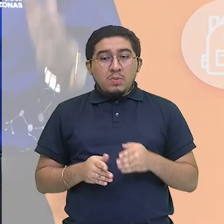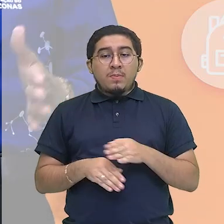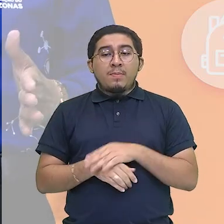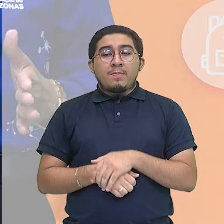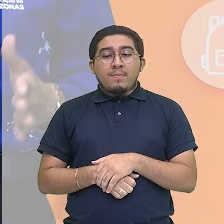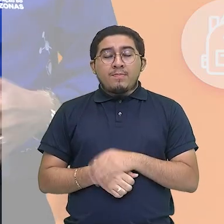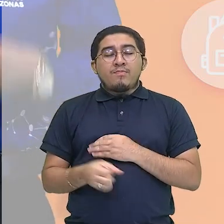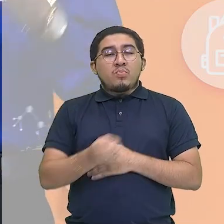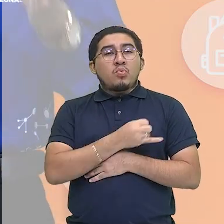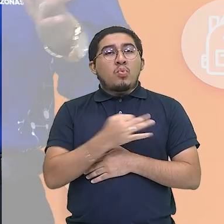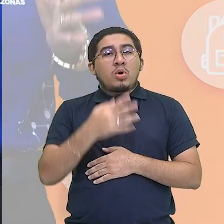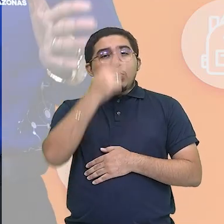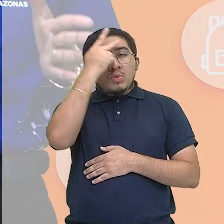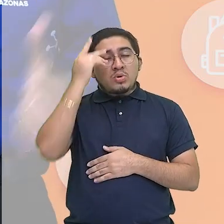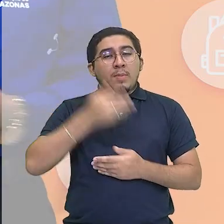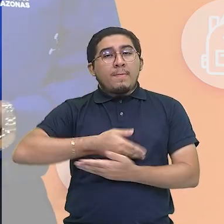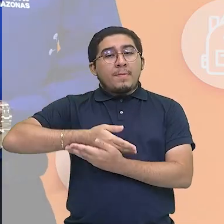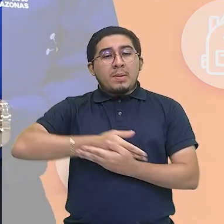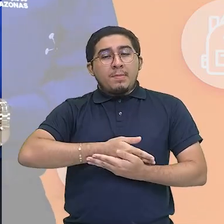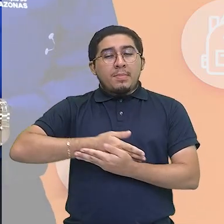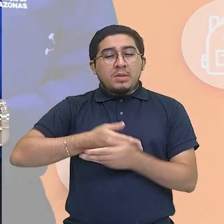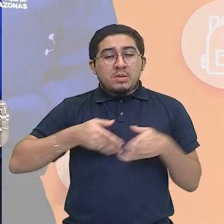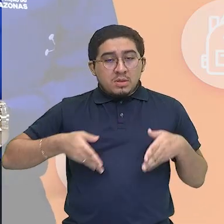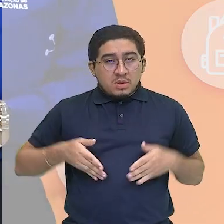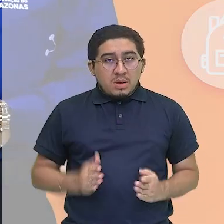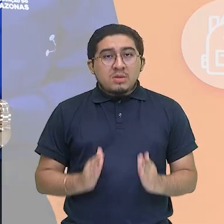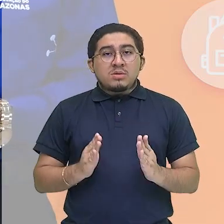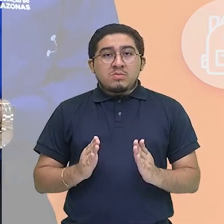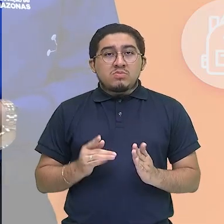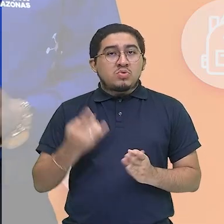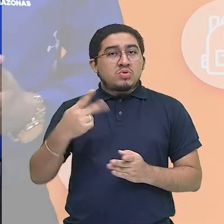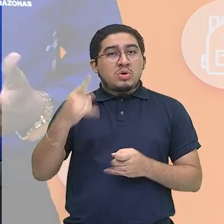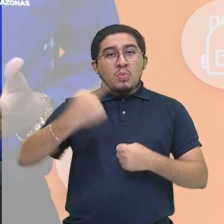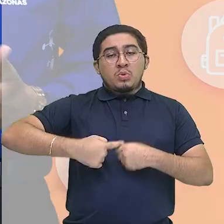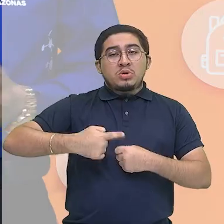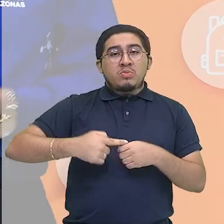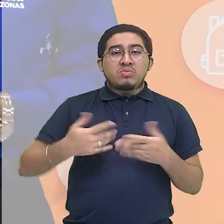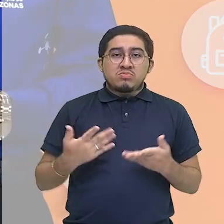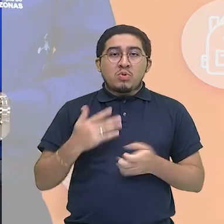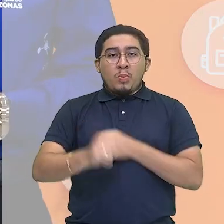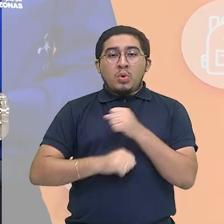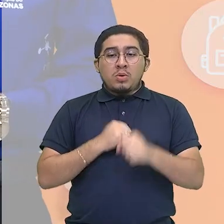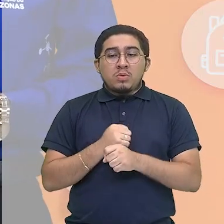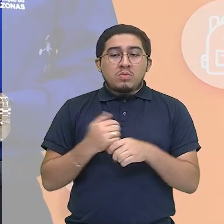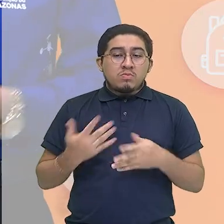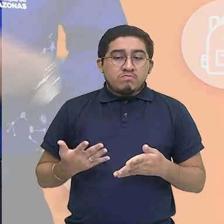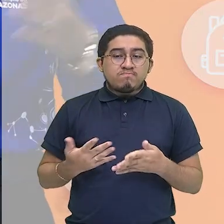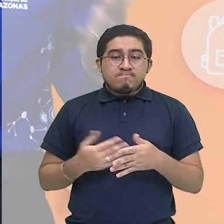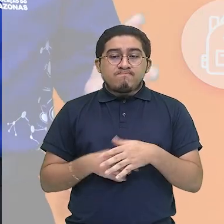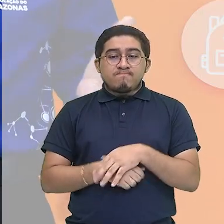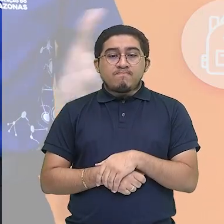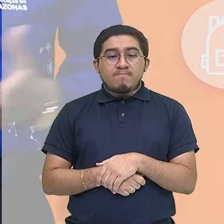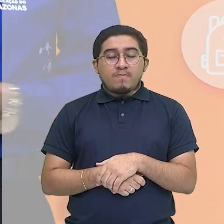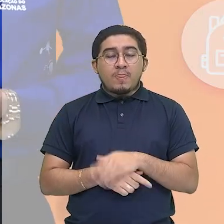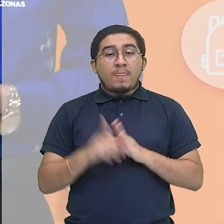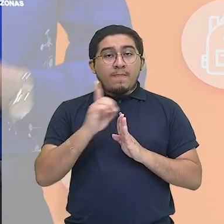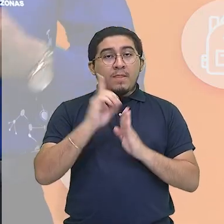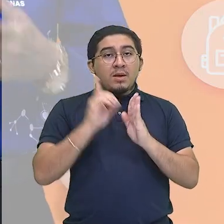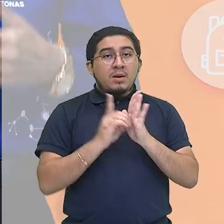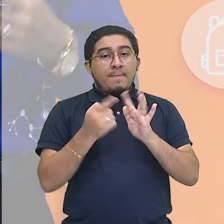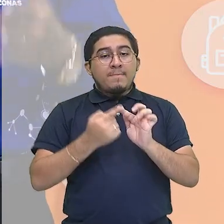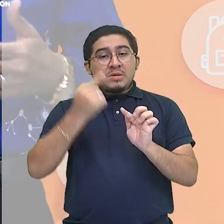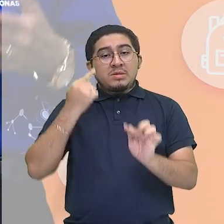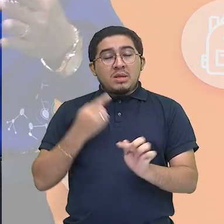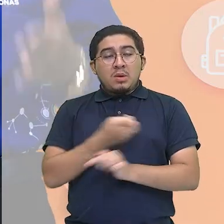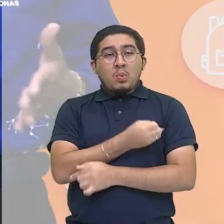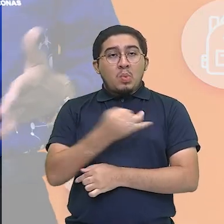Quantas pessoas, quantos bebês nascem no seu município por ano? Né? Na última década,